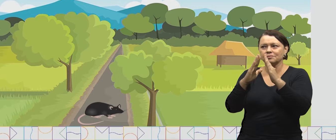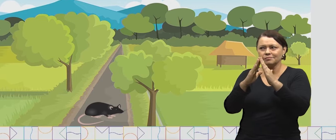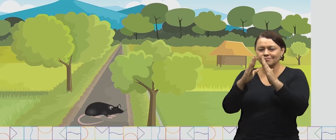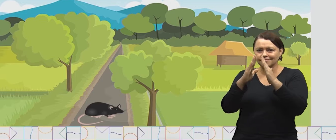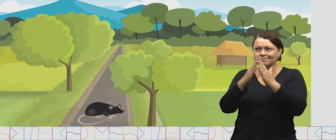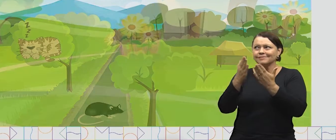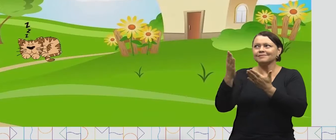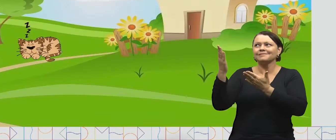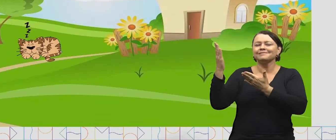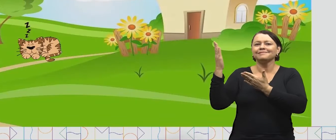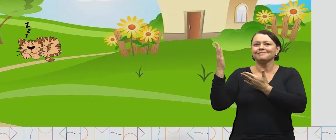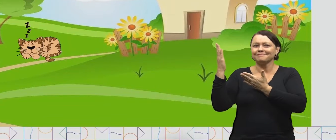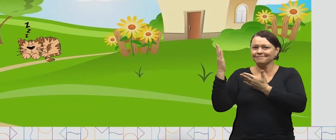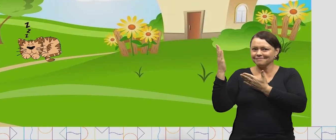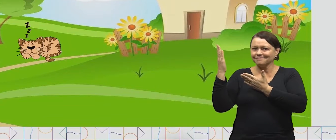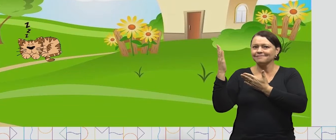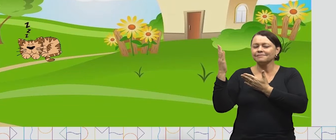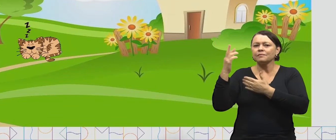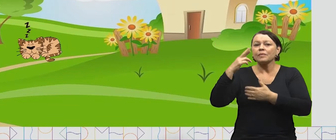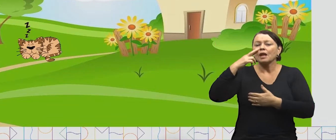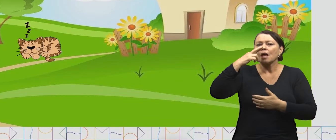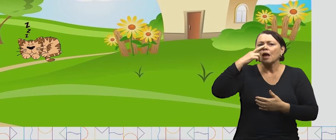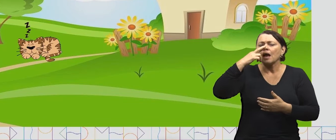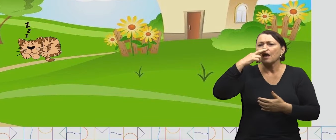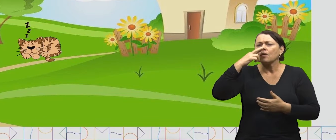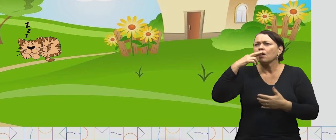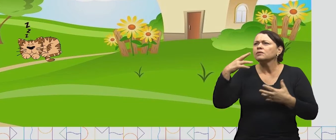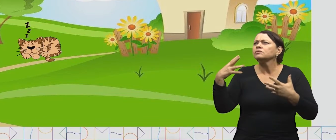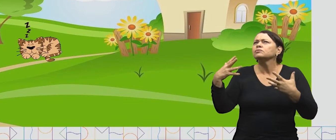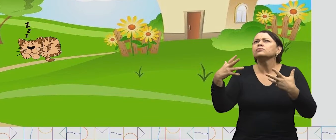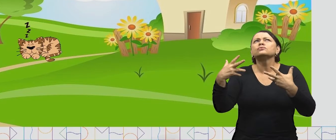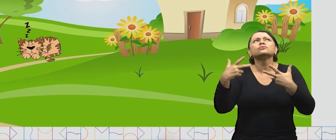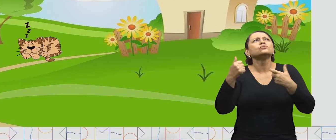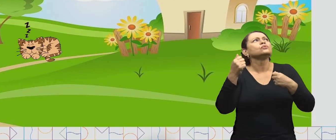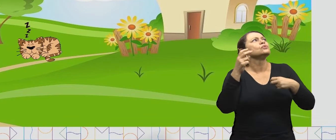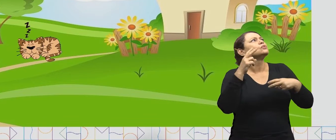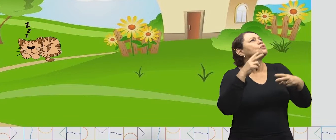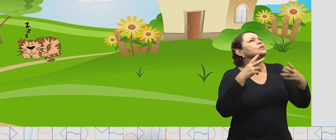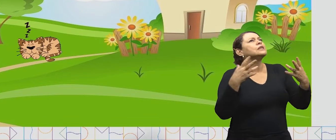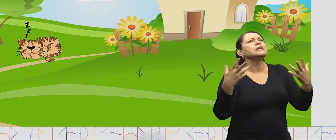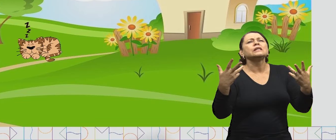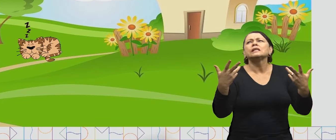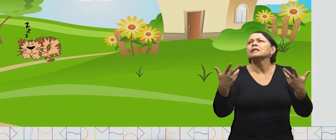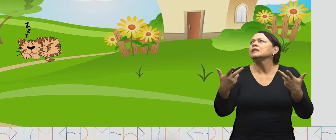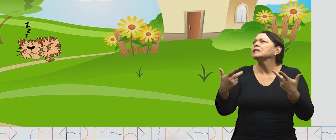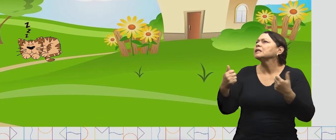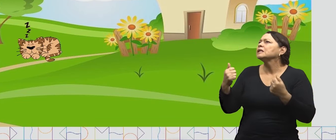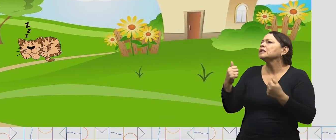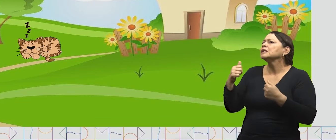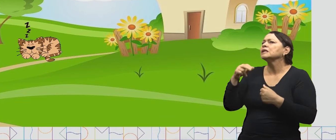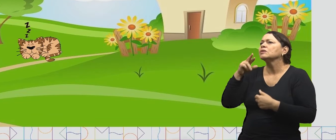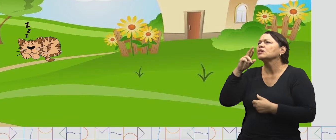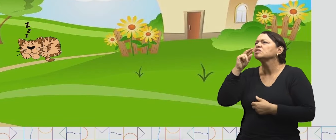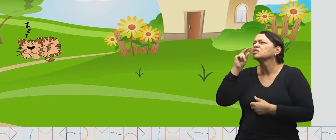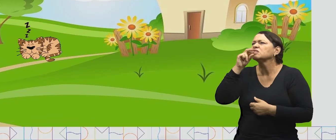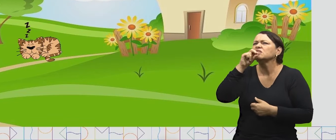numa casa da roça. O ratinho disse achar tudo ali fora interessante. Examinou